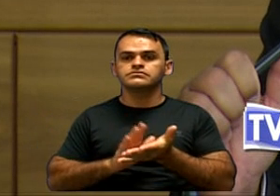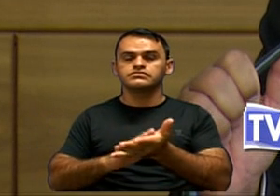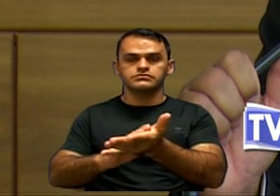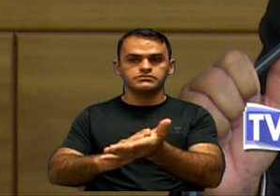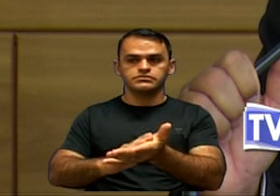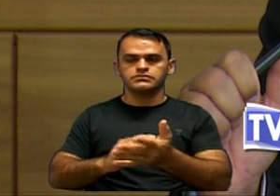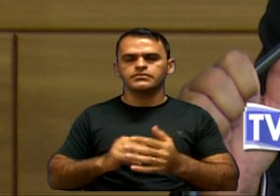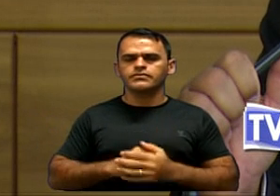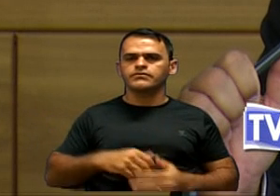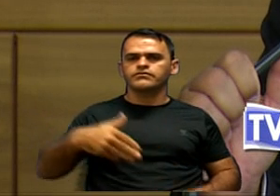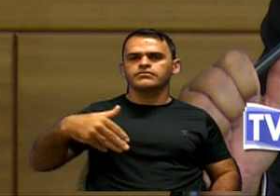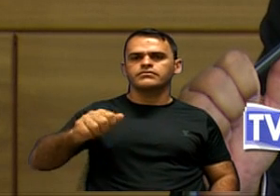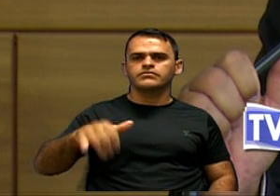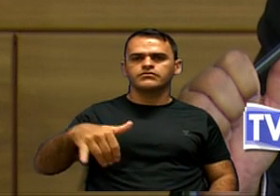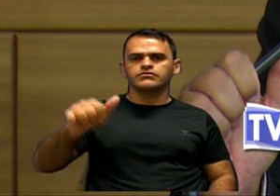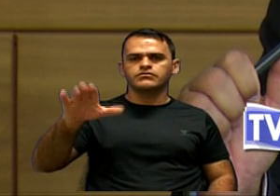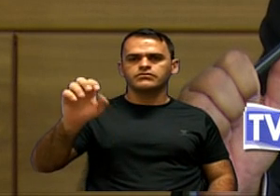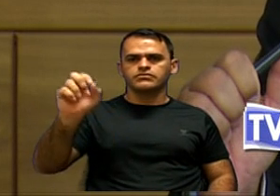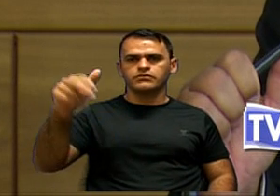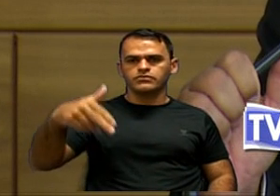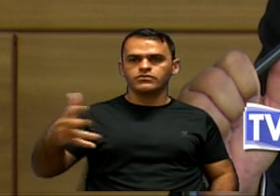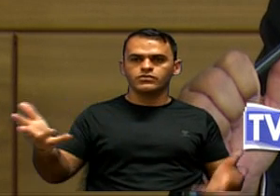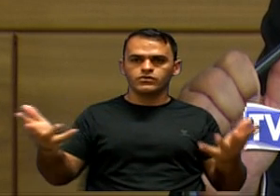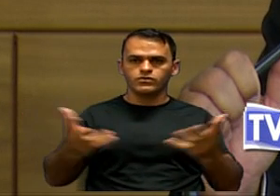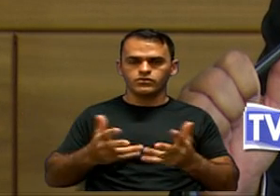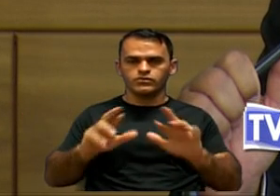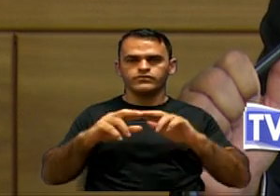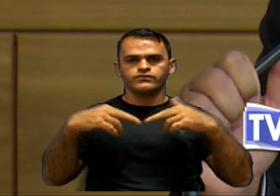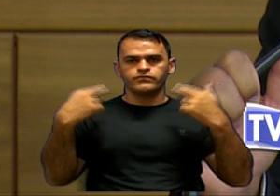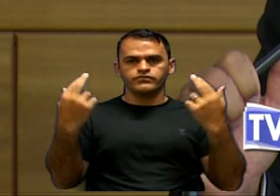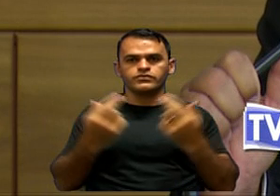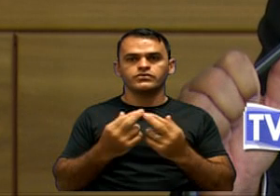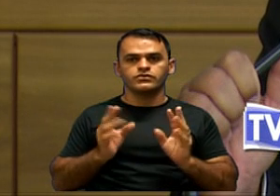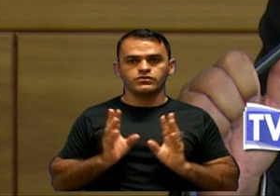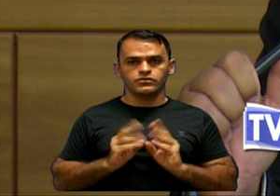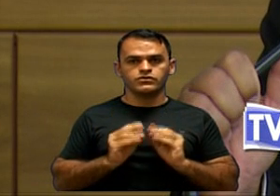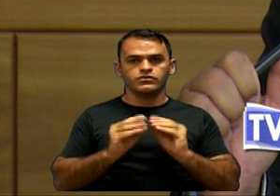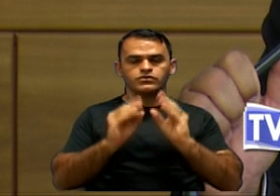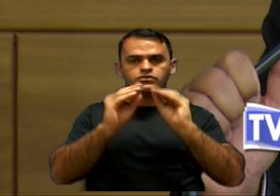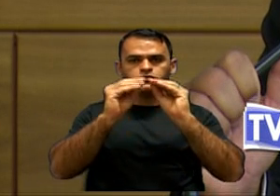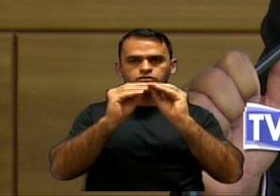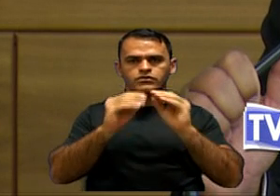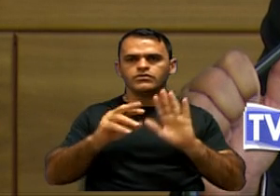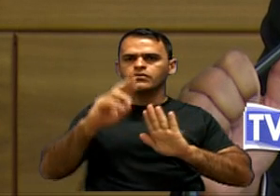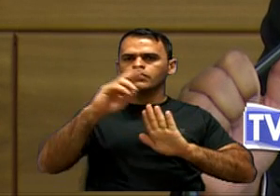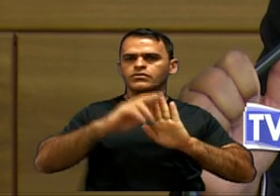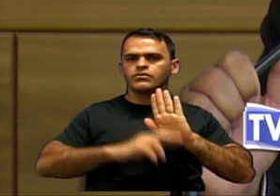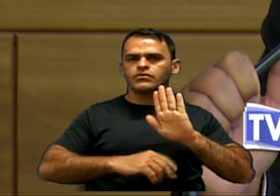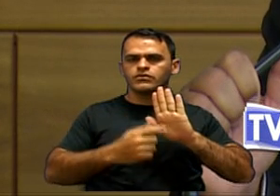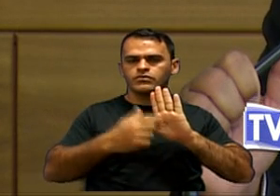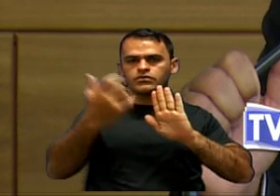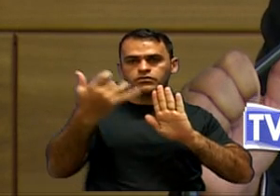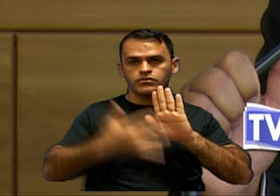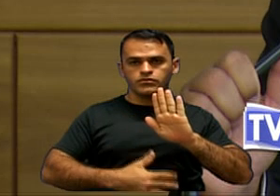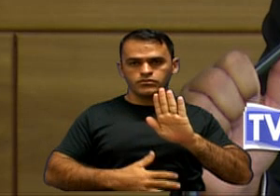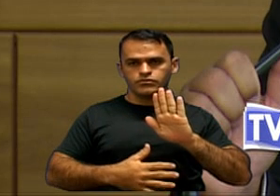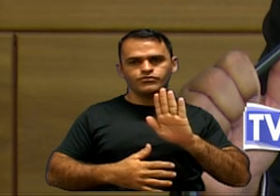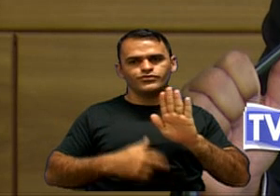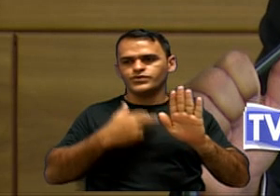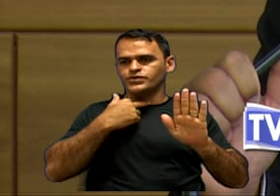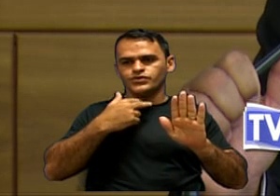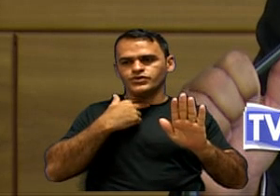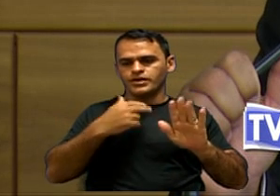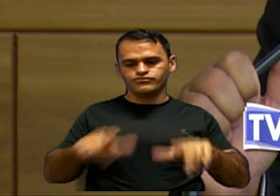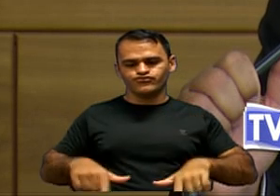Sorocaba. Maico, hoje nós temos uma sessão extraordinária e o regimento interno diz que quando acontece sessão extraordinária não podemos